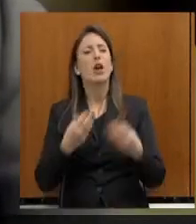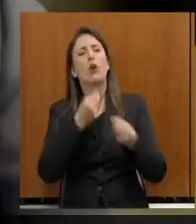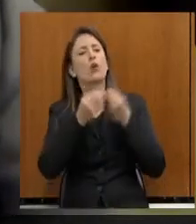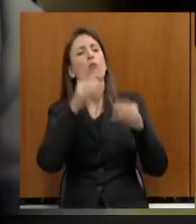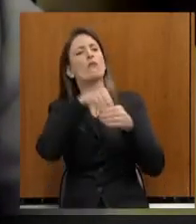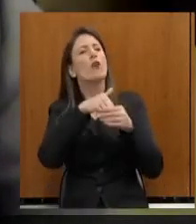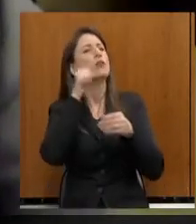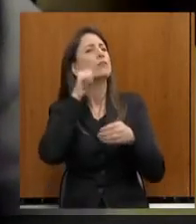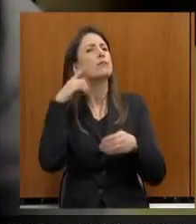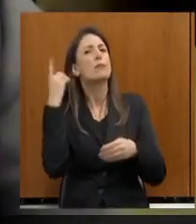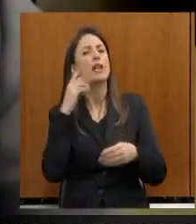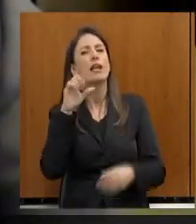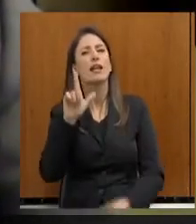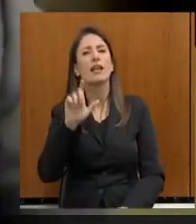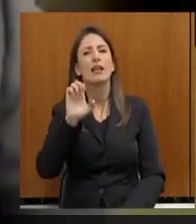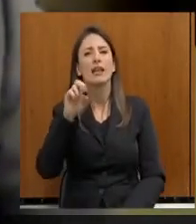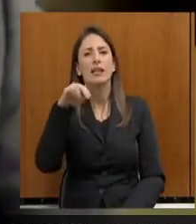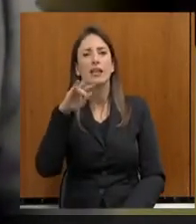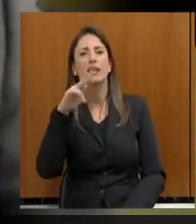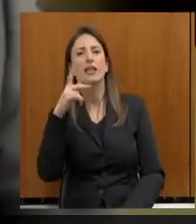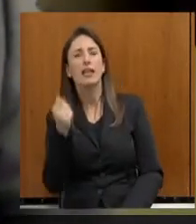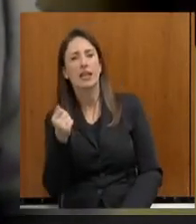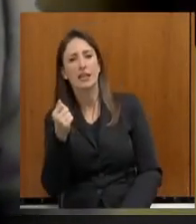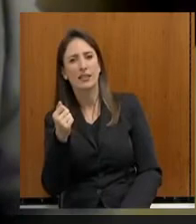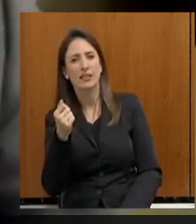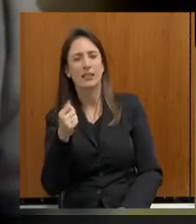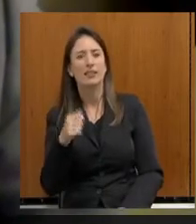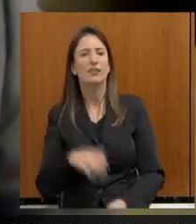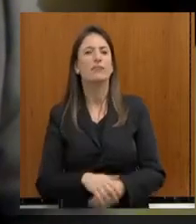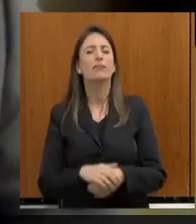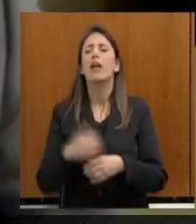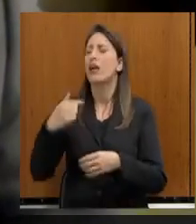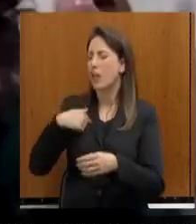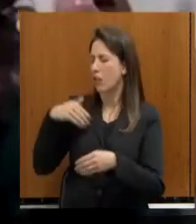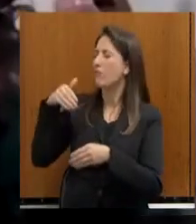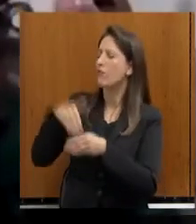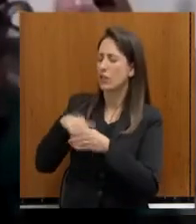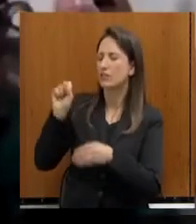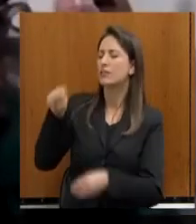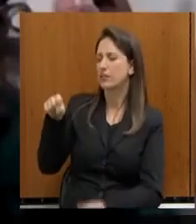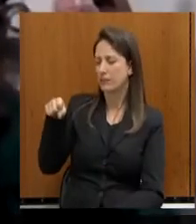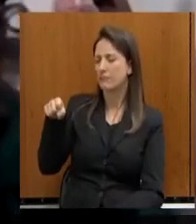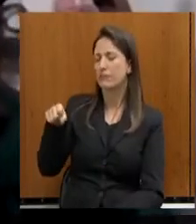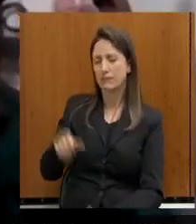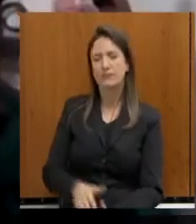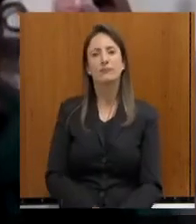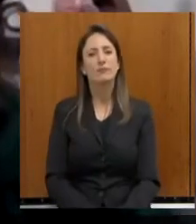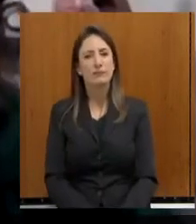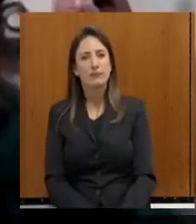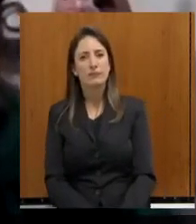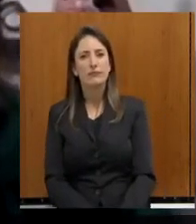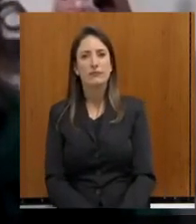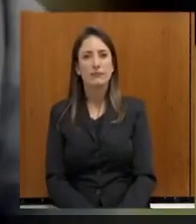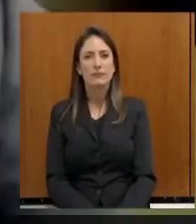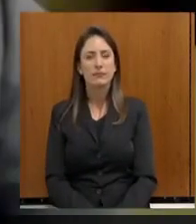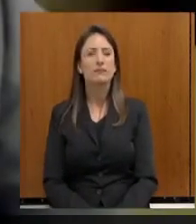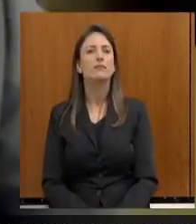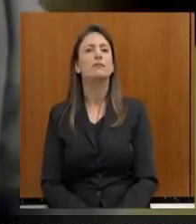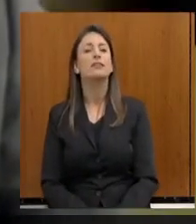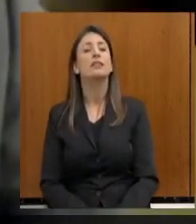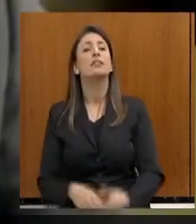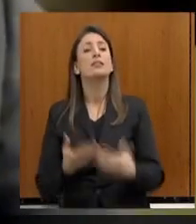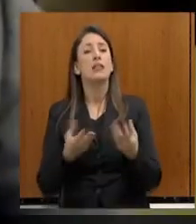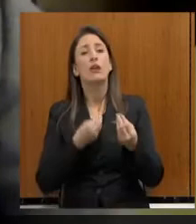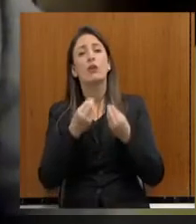a deputada anemia incrementada laudino e Eu voto sim presidente e como volta